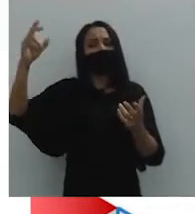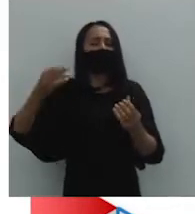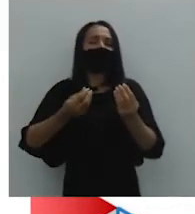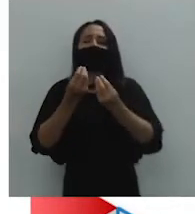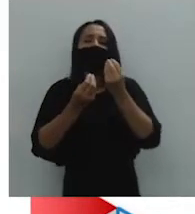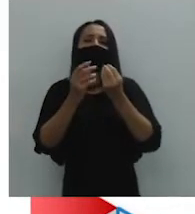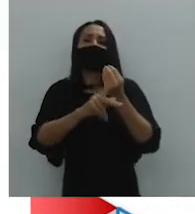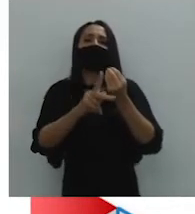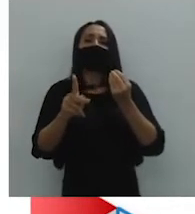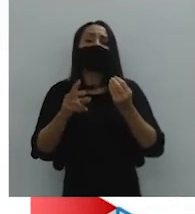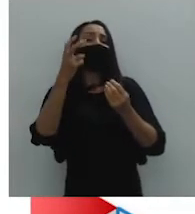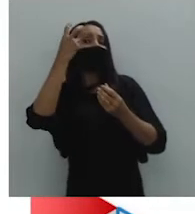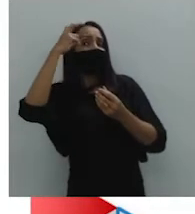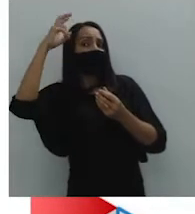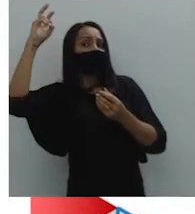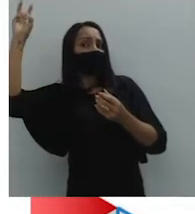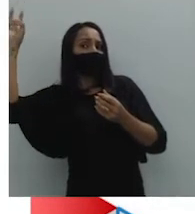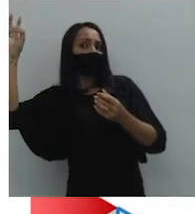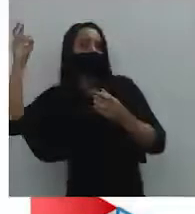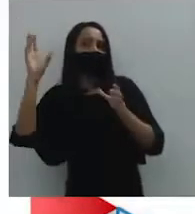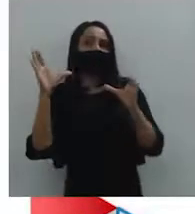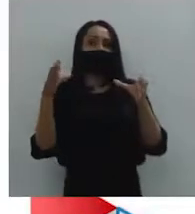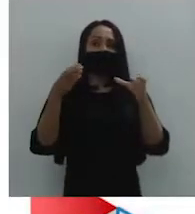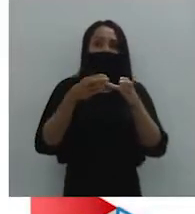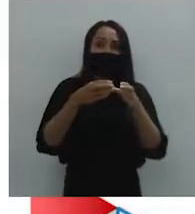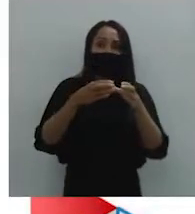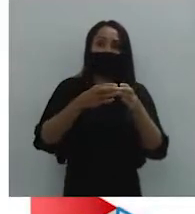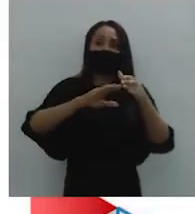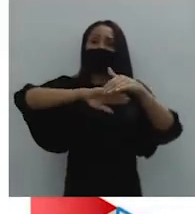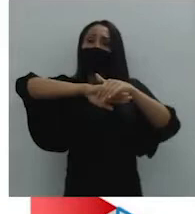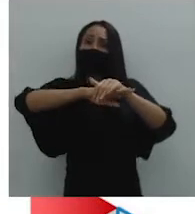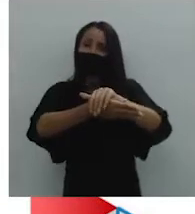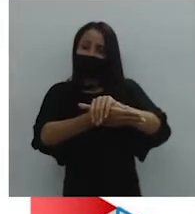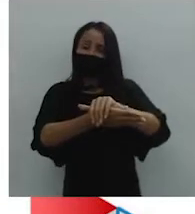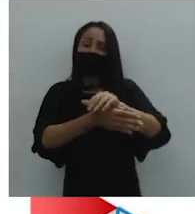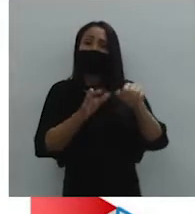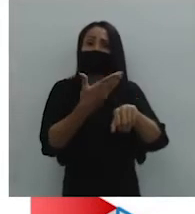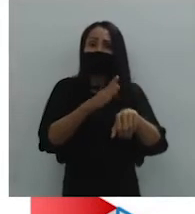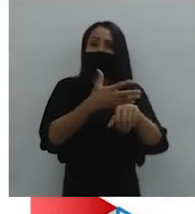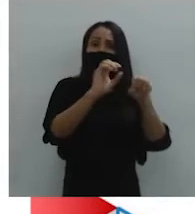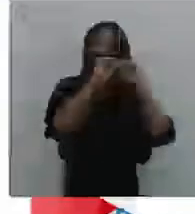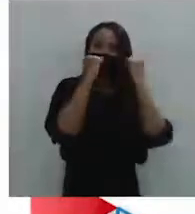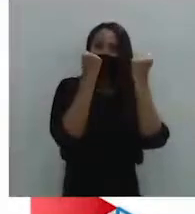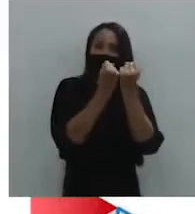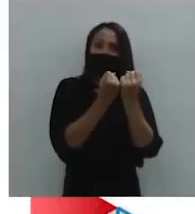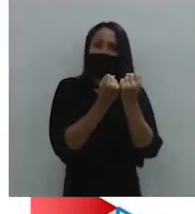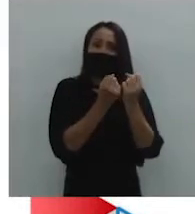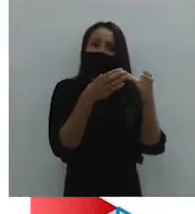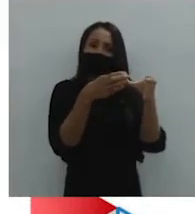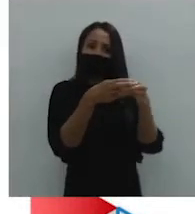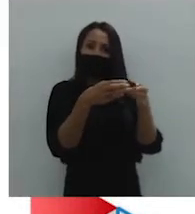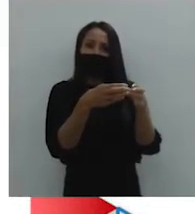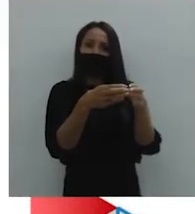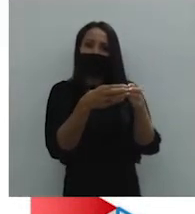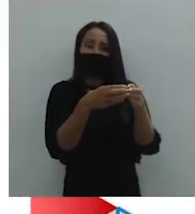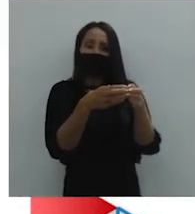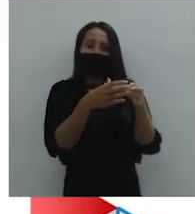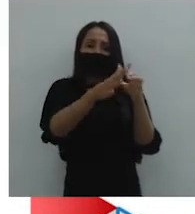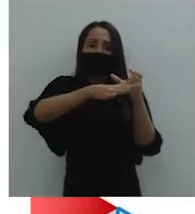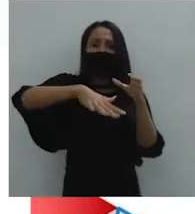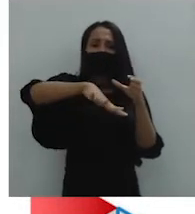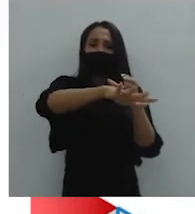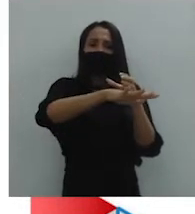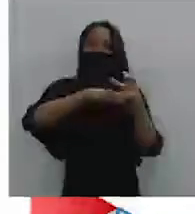Uma vez que a cultura é um conjunto de hábitos, né, de práticas sociais de um grupo, os espaços geográficos,